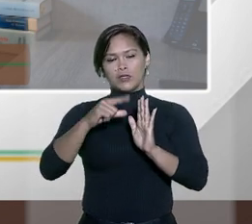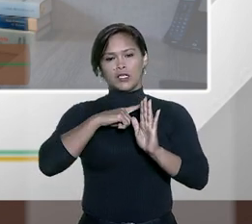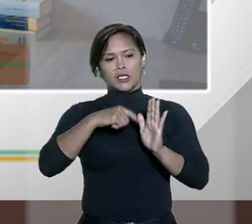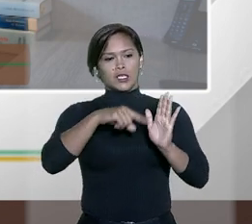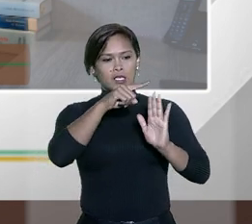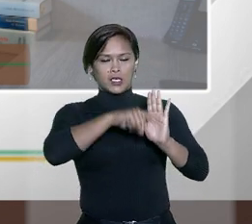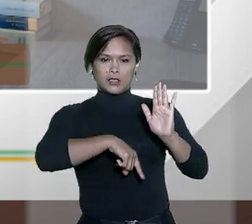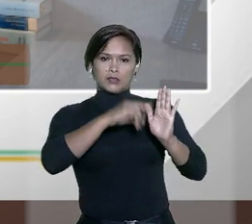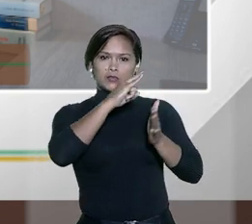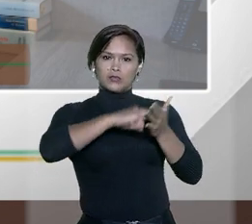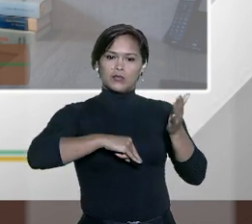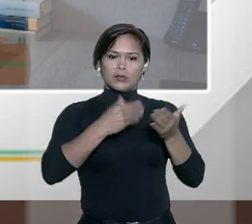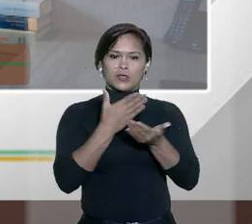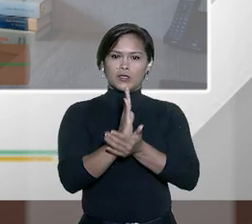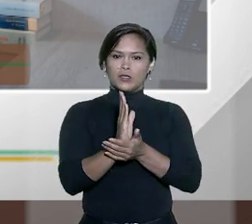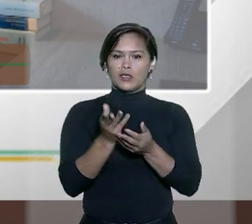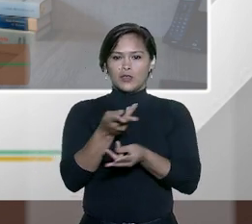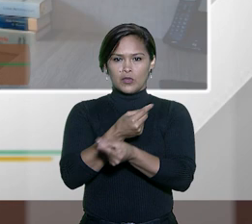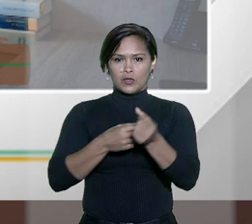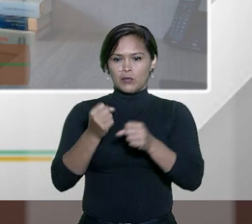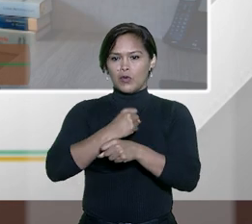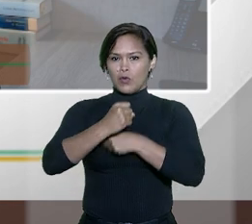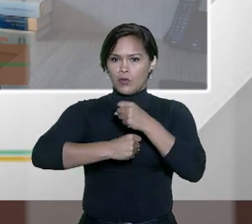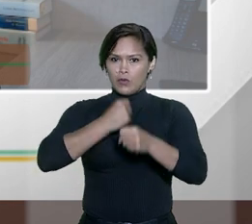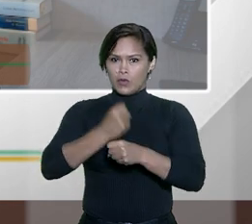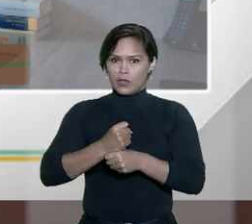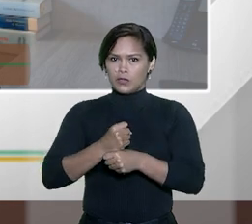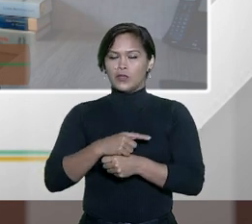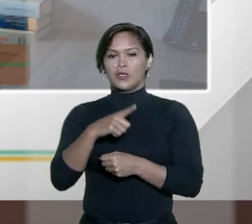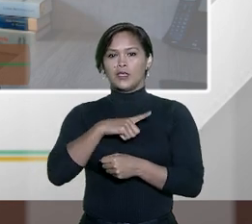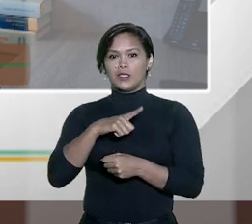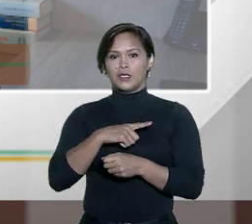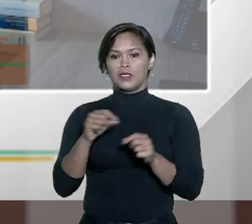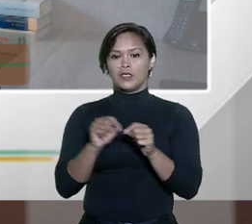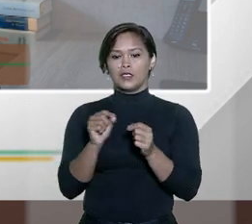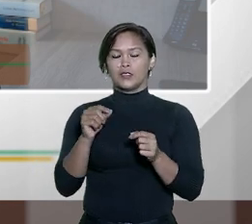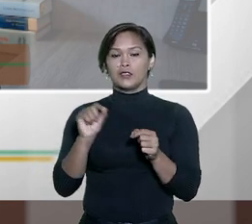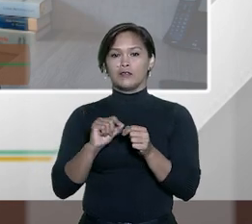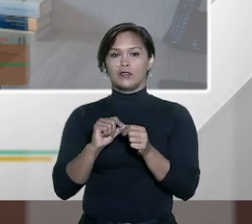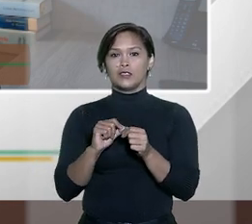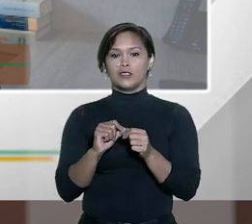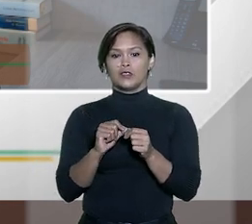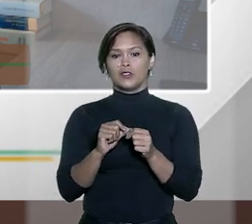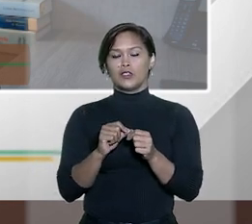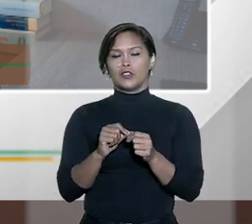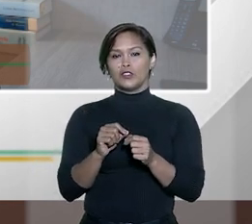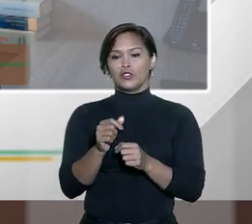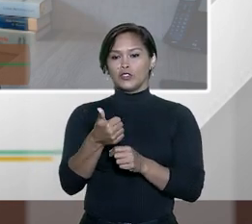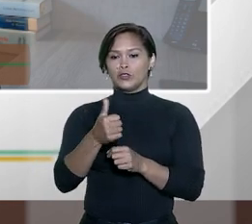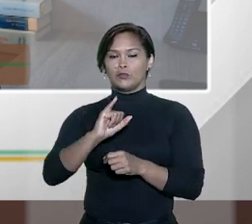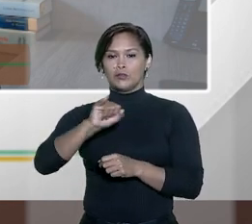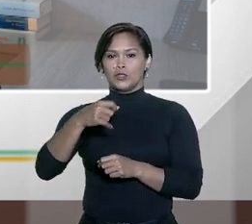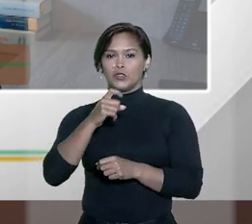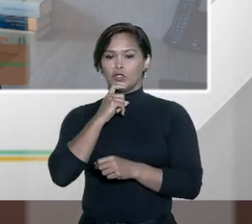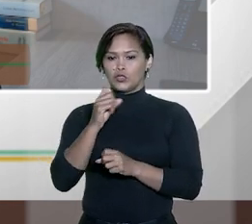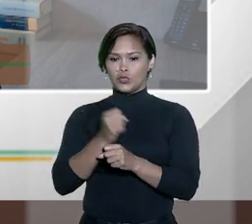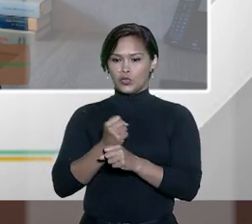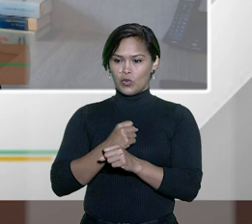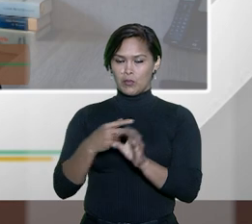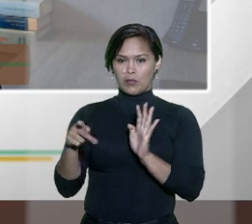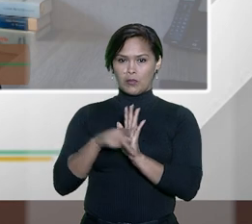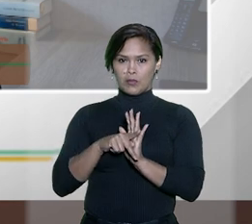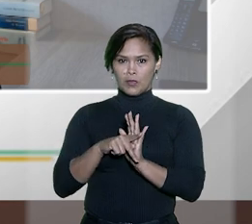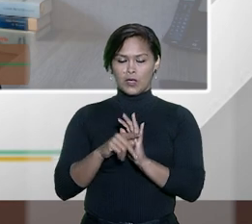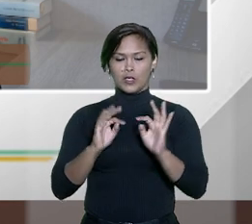esse precatório entrasse no orçamento do ano seguinte, ele teria que ser expedido até dia 1º de julho do ano.